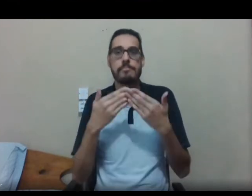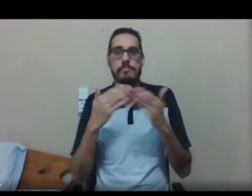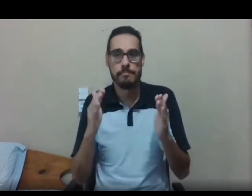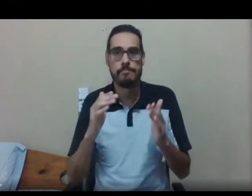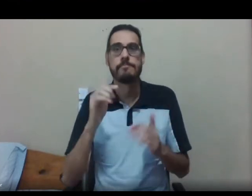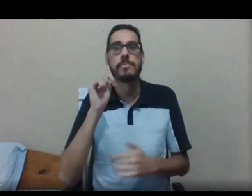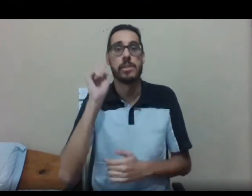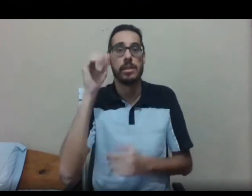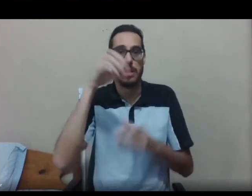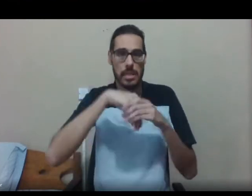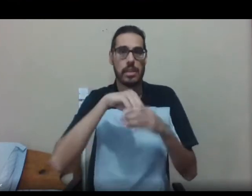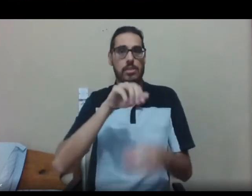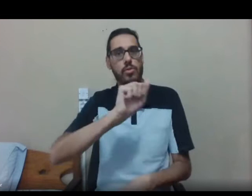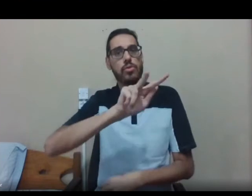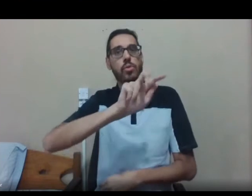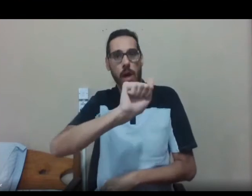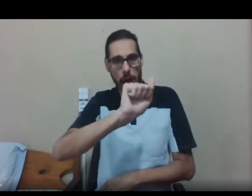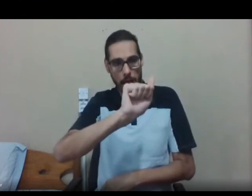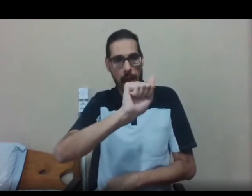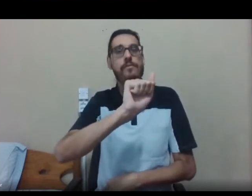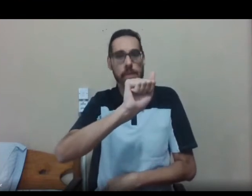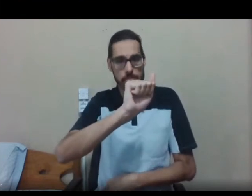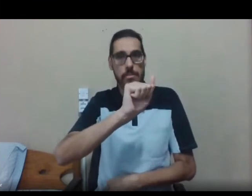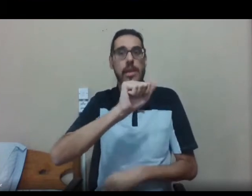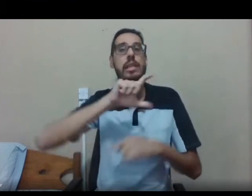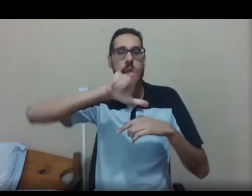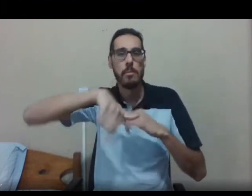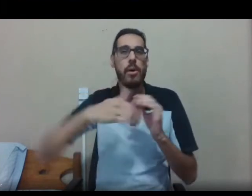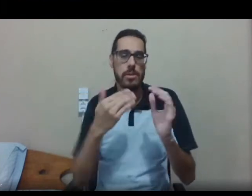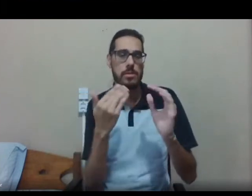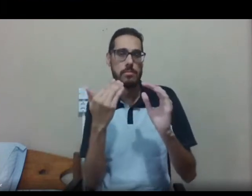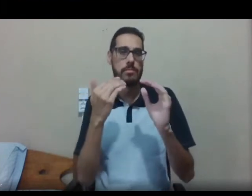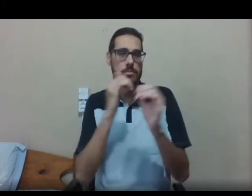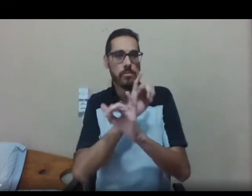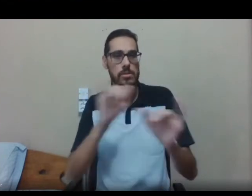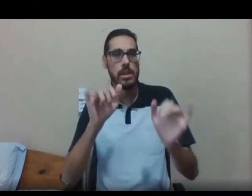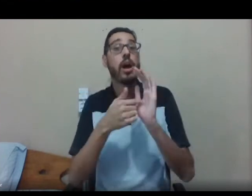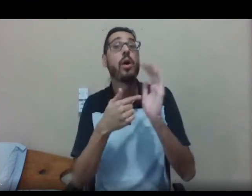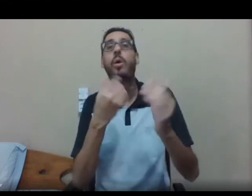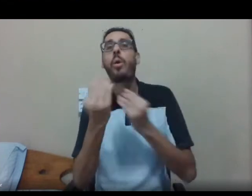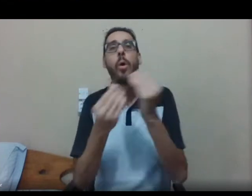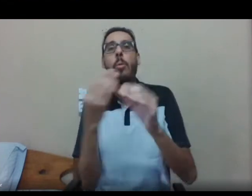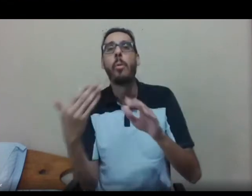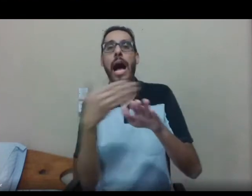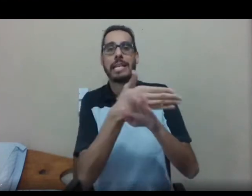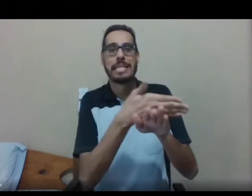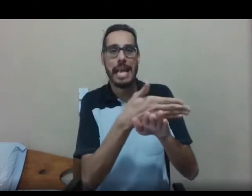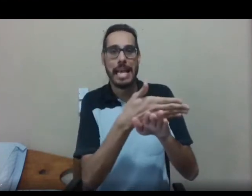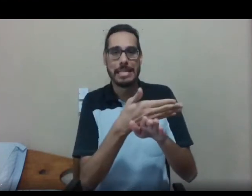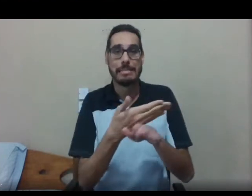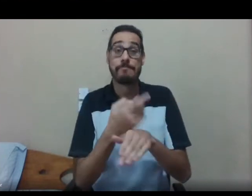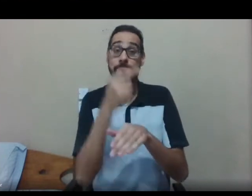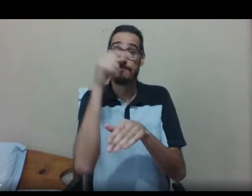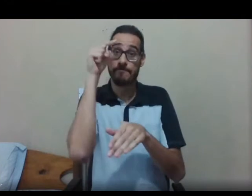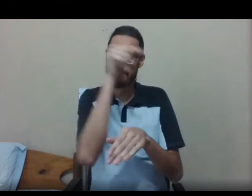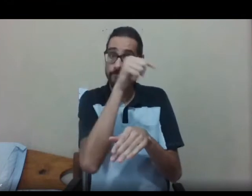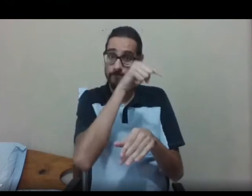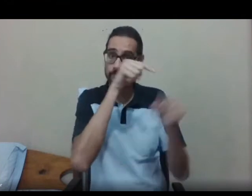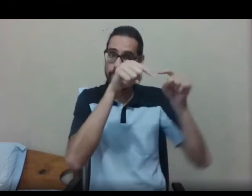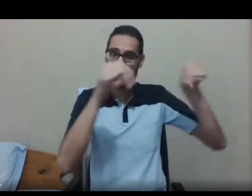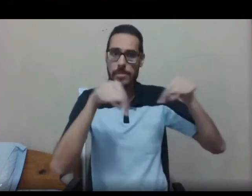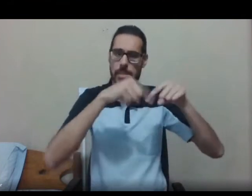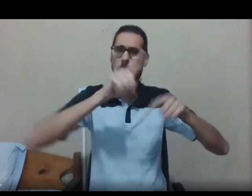atender nesse momento. Então, tem algumas orientações aí nesse sentido também. Tem uma sala teste do Moodle à